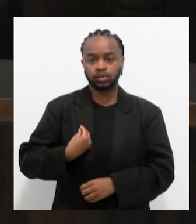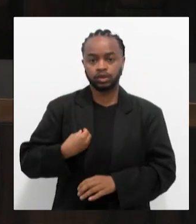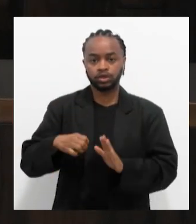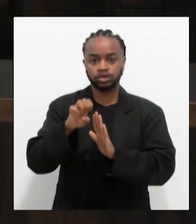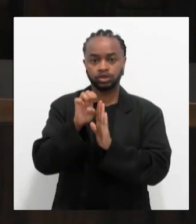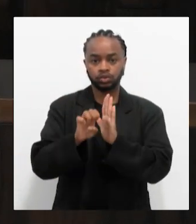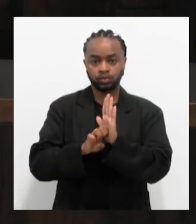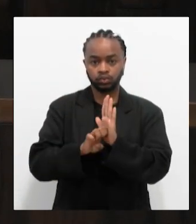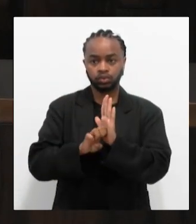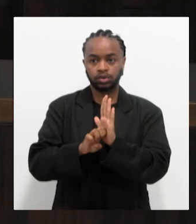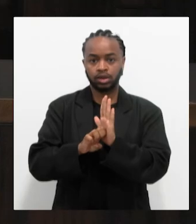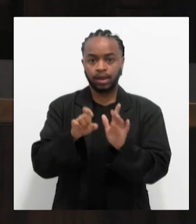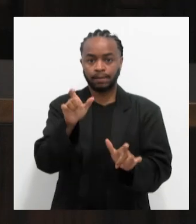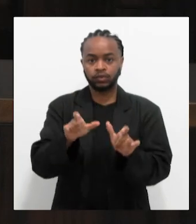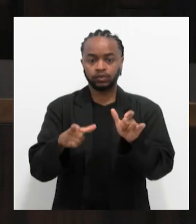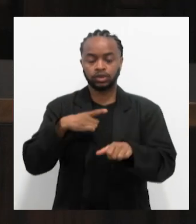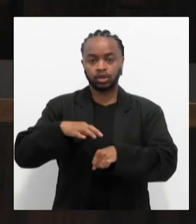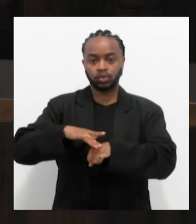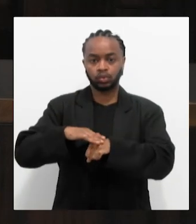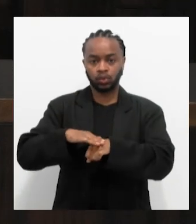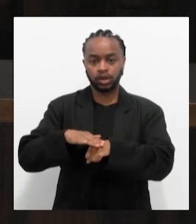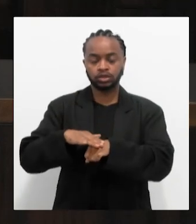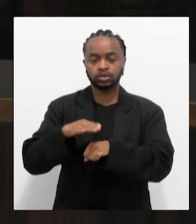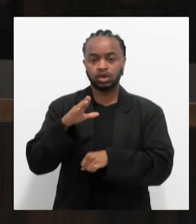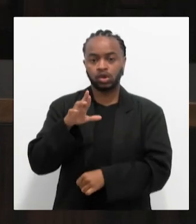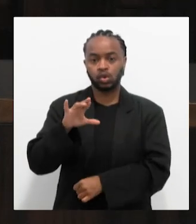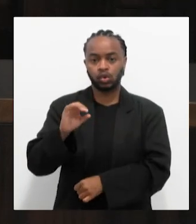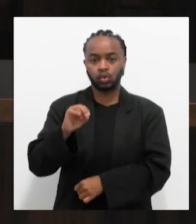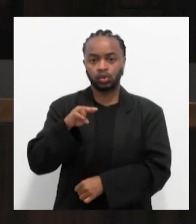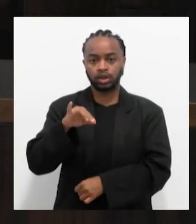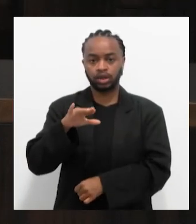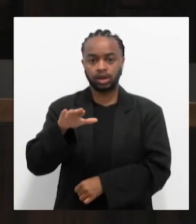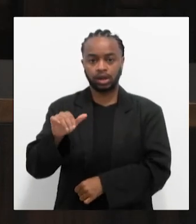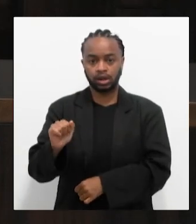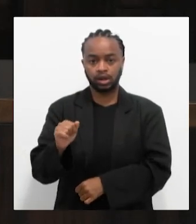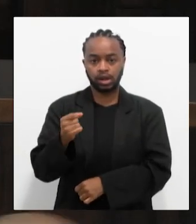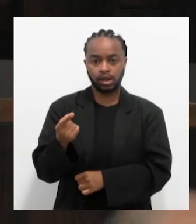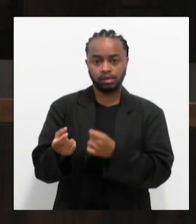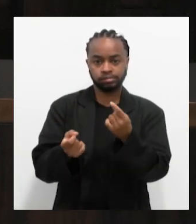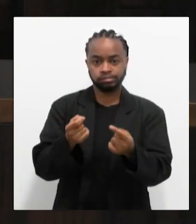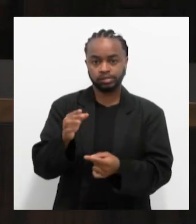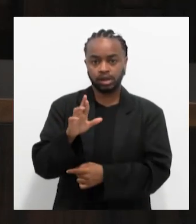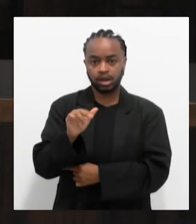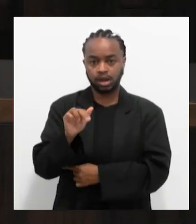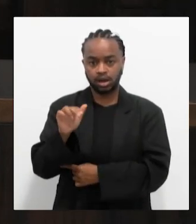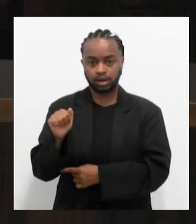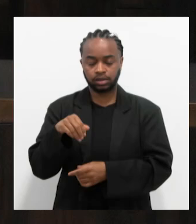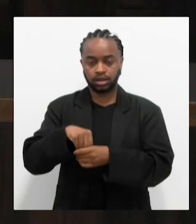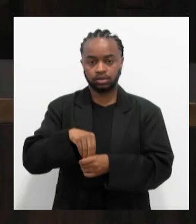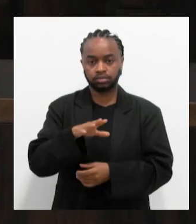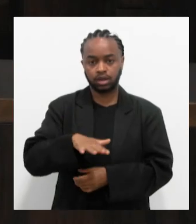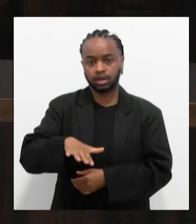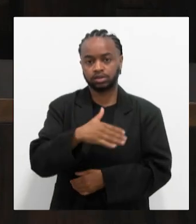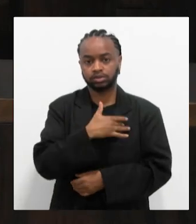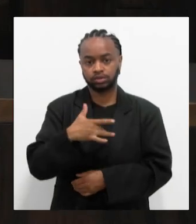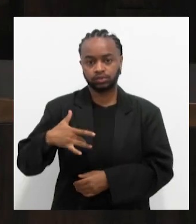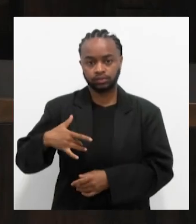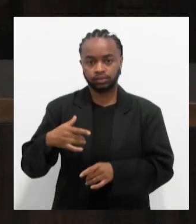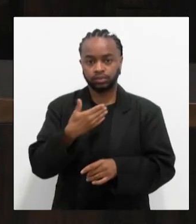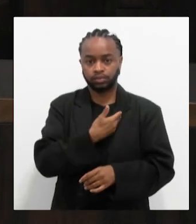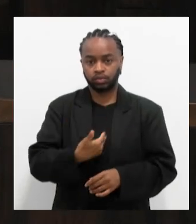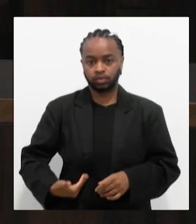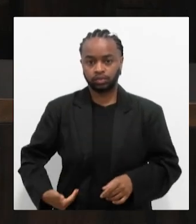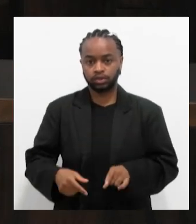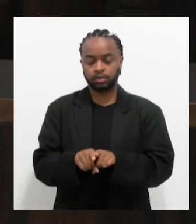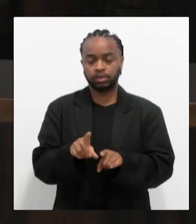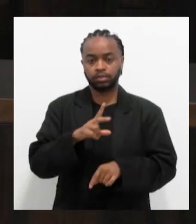da Pessoa com Doença Crônica complexa e rara, nas unidades de saúde públicas e privadas do Estado do Rio